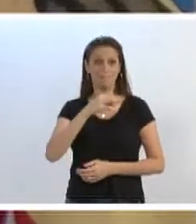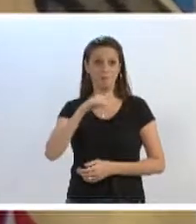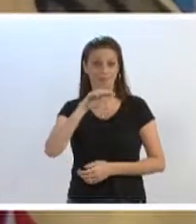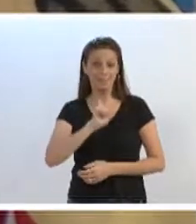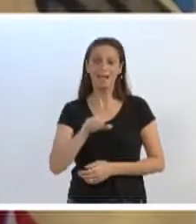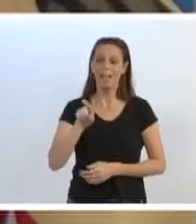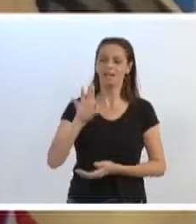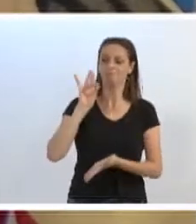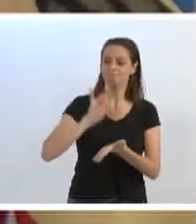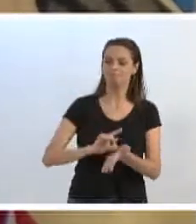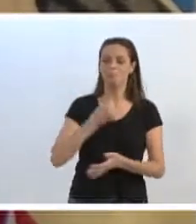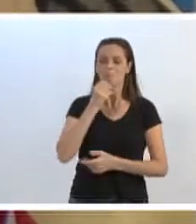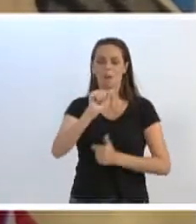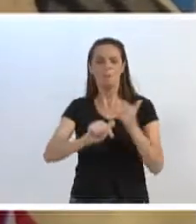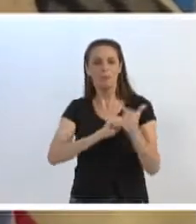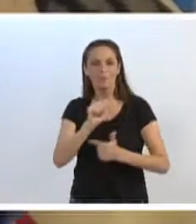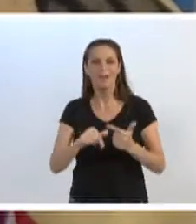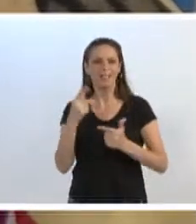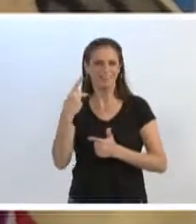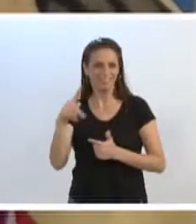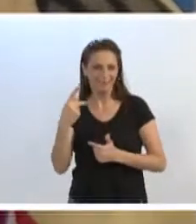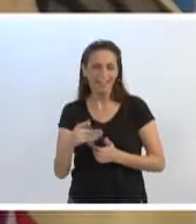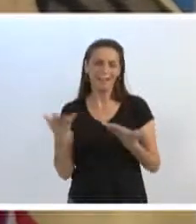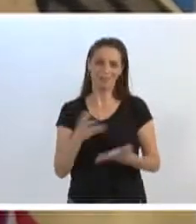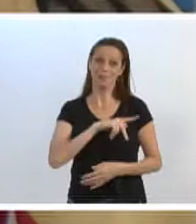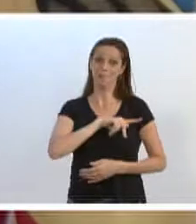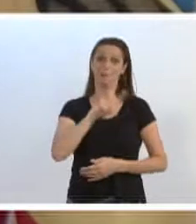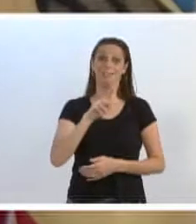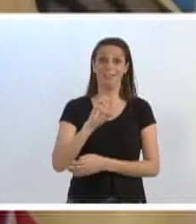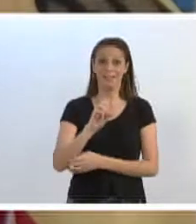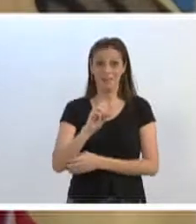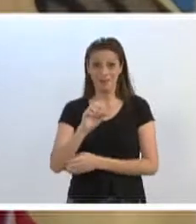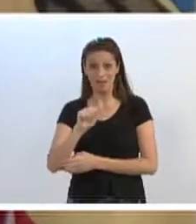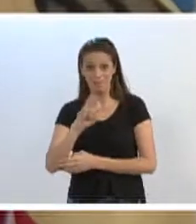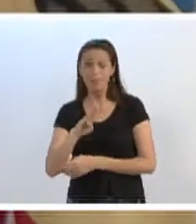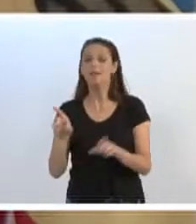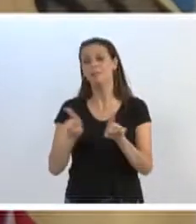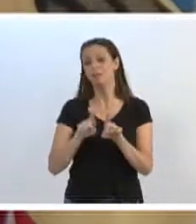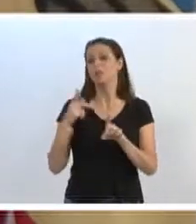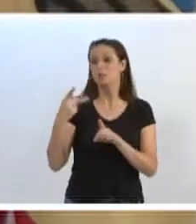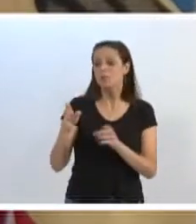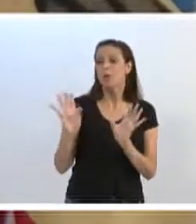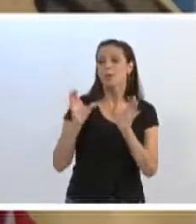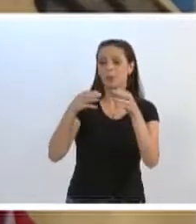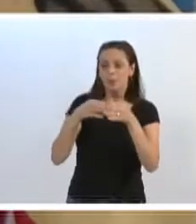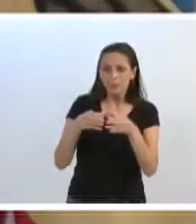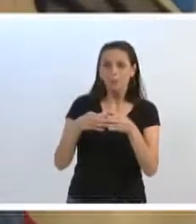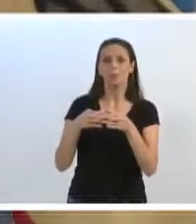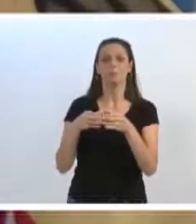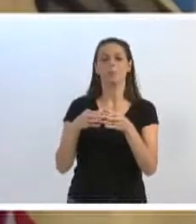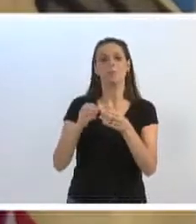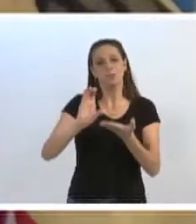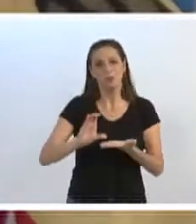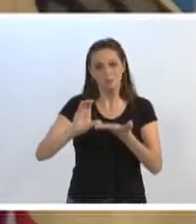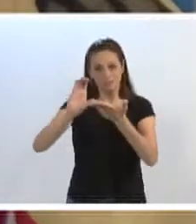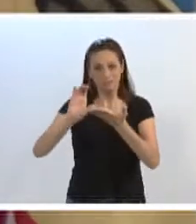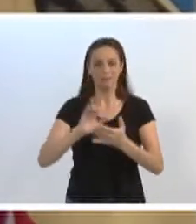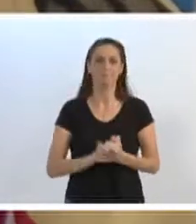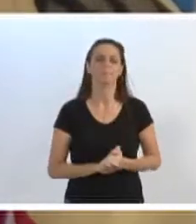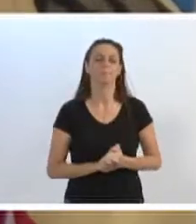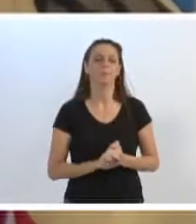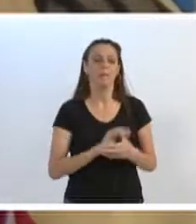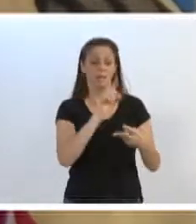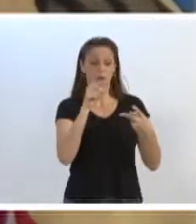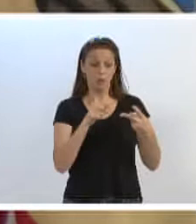ótima condução dos trabalhos, também com todo o grupo que foi eleito dos conselheiros ontem, e eu tenho certeza que isso acontecerá. Em relação aos